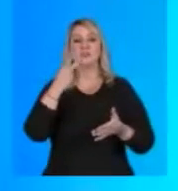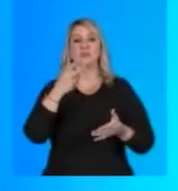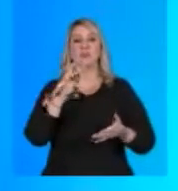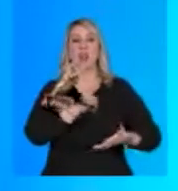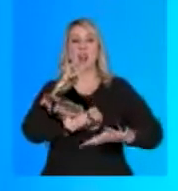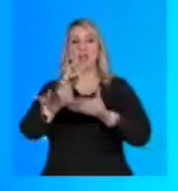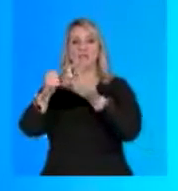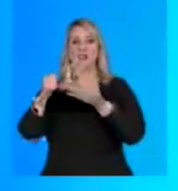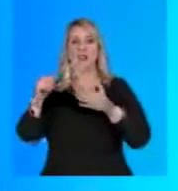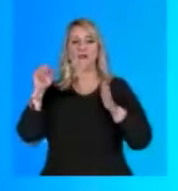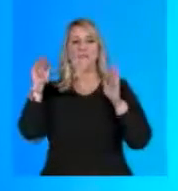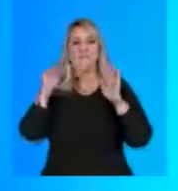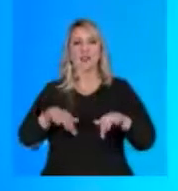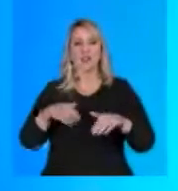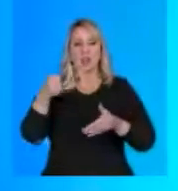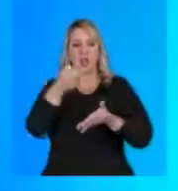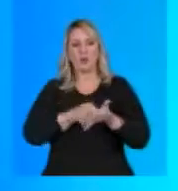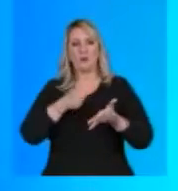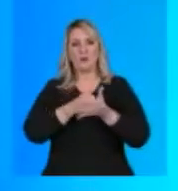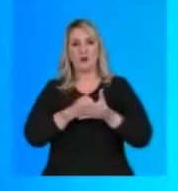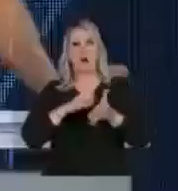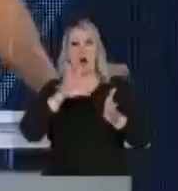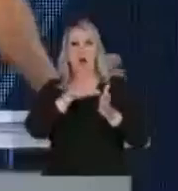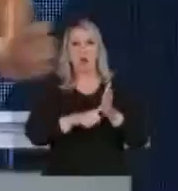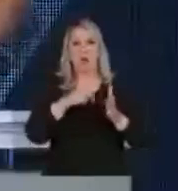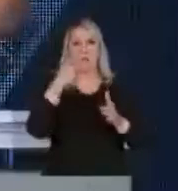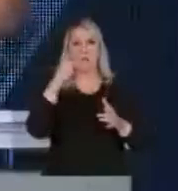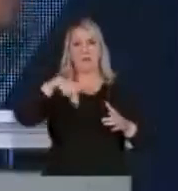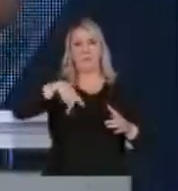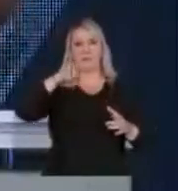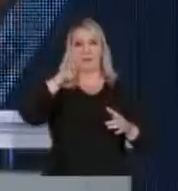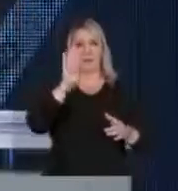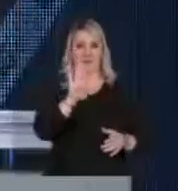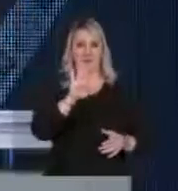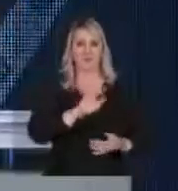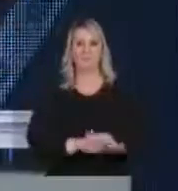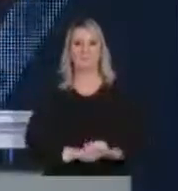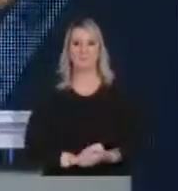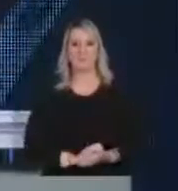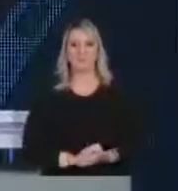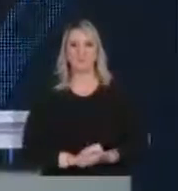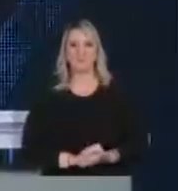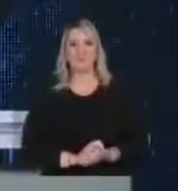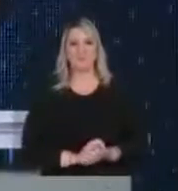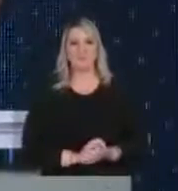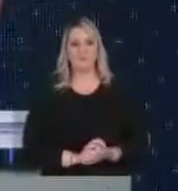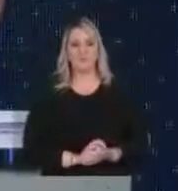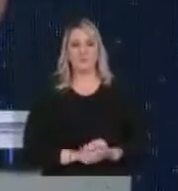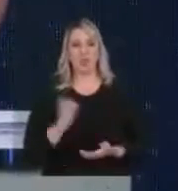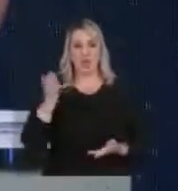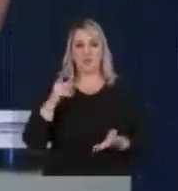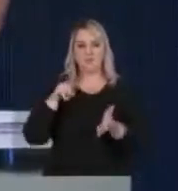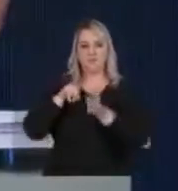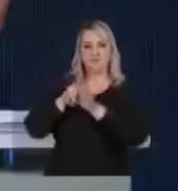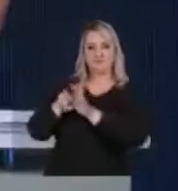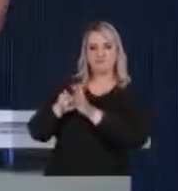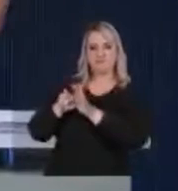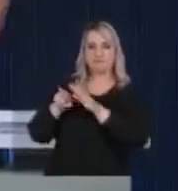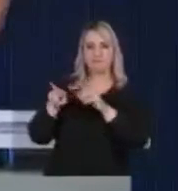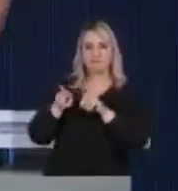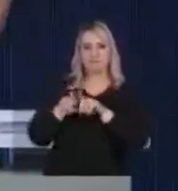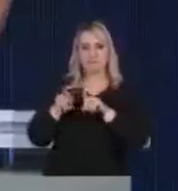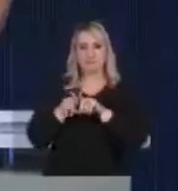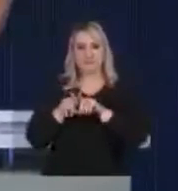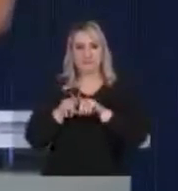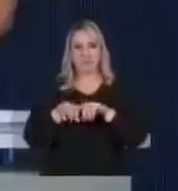levá lo até o fim enfrentando a corrupção do pmdb obrigada candidatos agora é a vez de alessandro não fazem a pergunta o senhor pode fazer sua questão pra